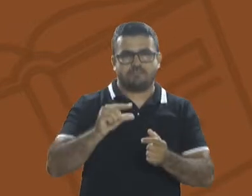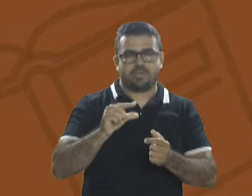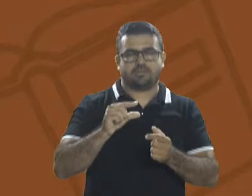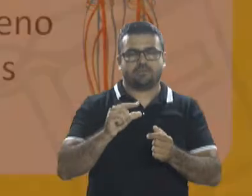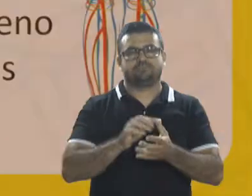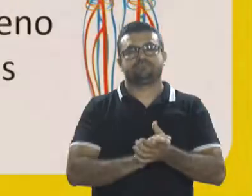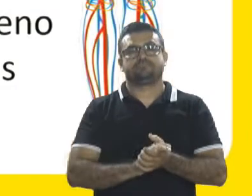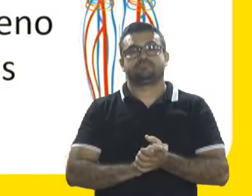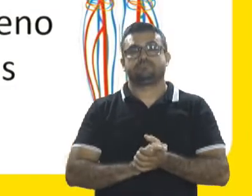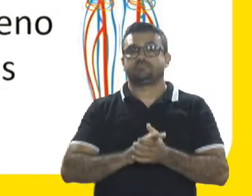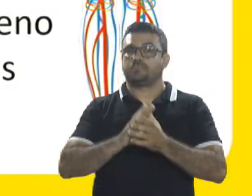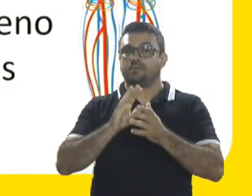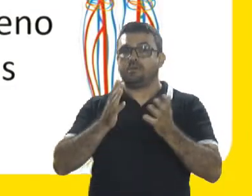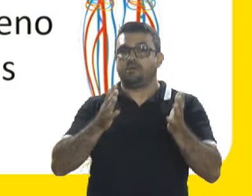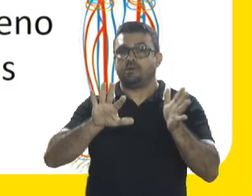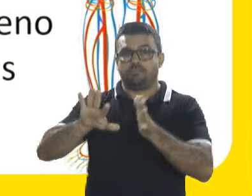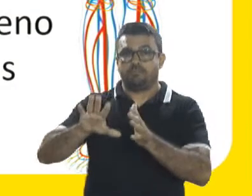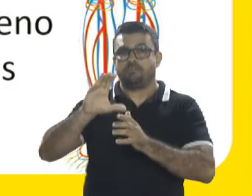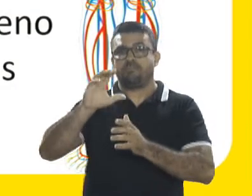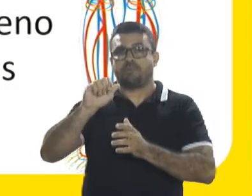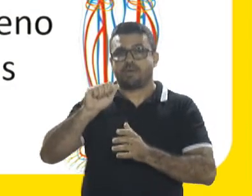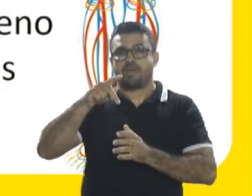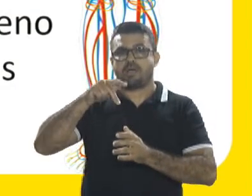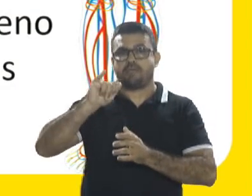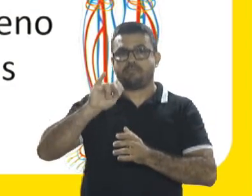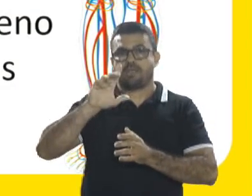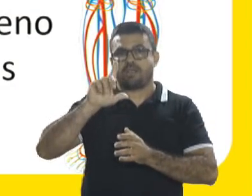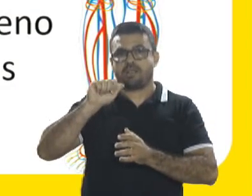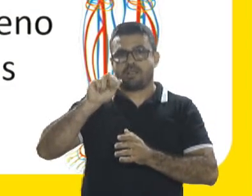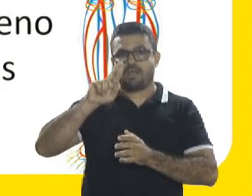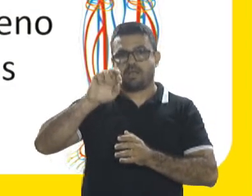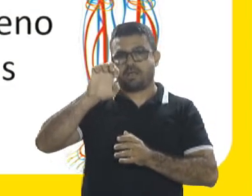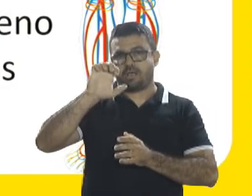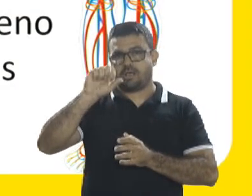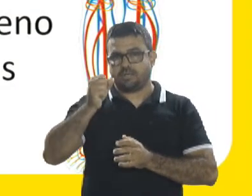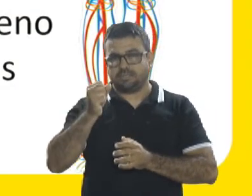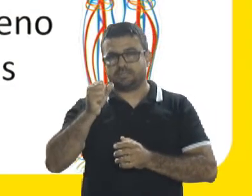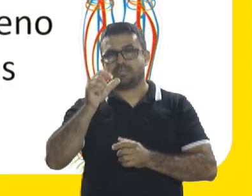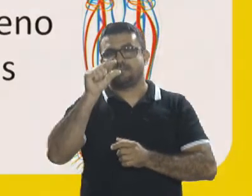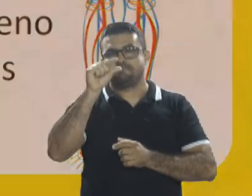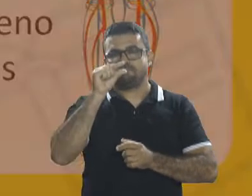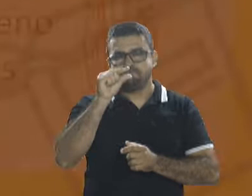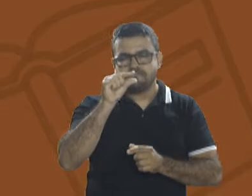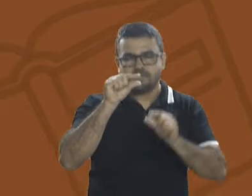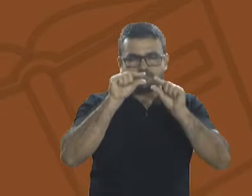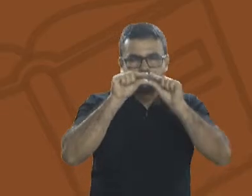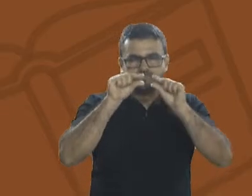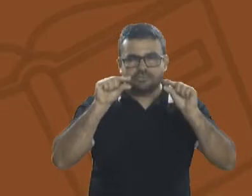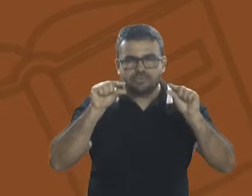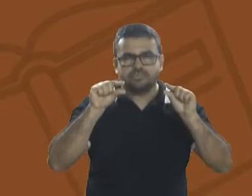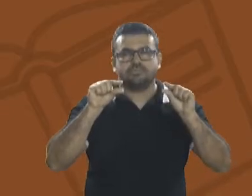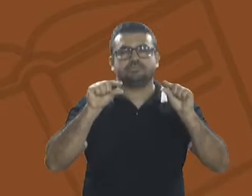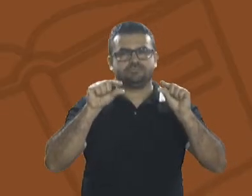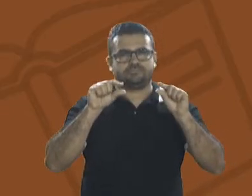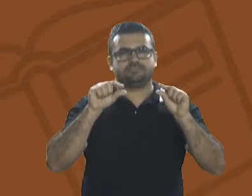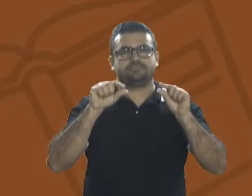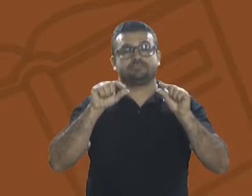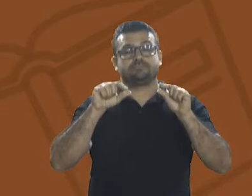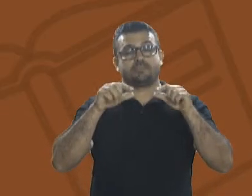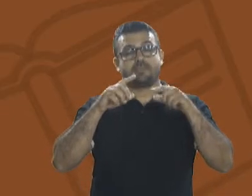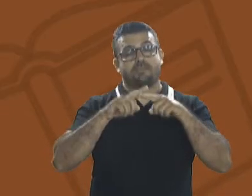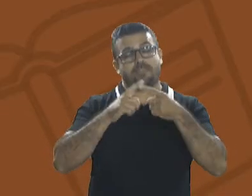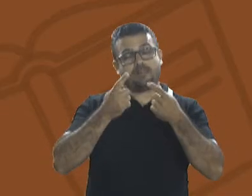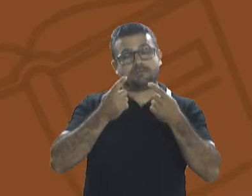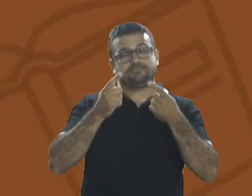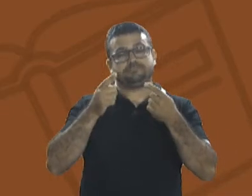Já os capilares são vasos que se caracterizam por seu pequeno calibre, eles são mais fininhos. E eles se destacam